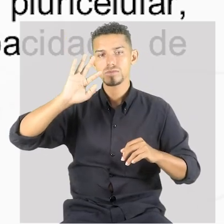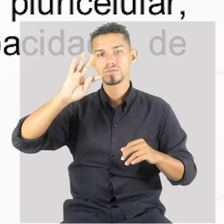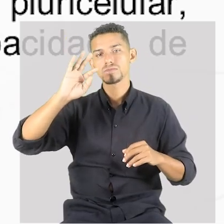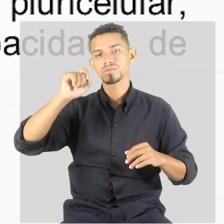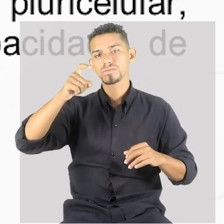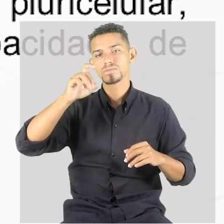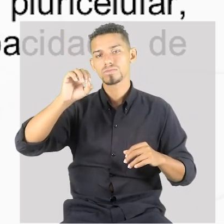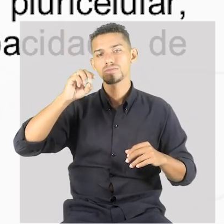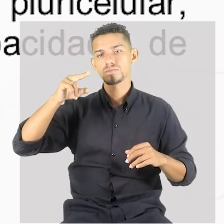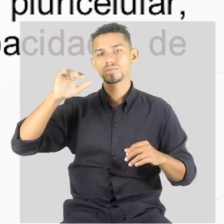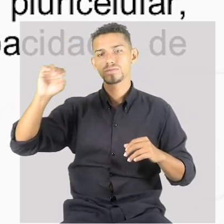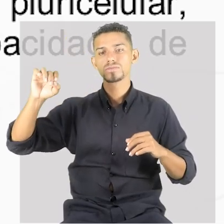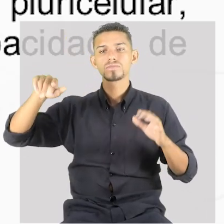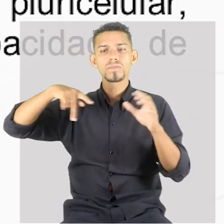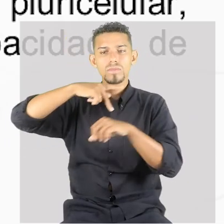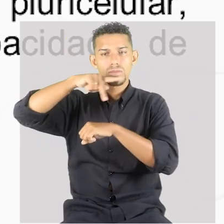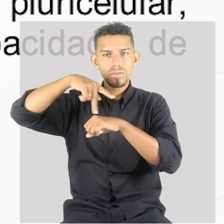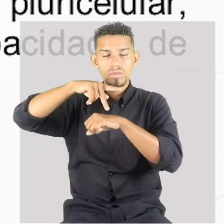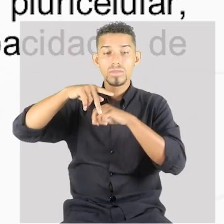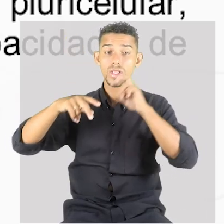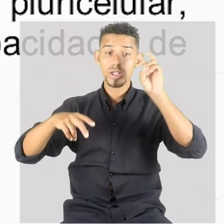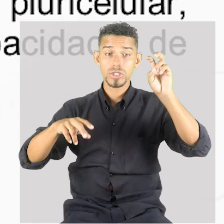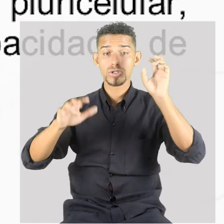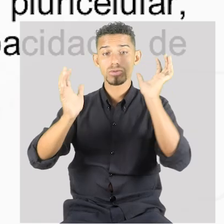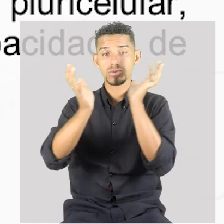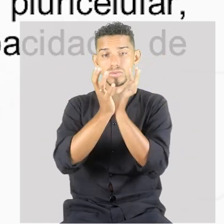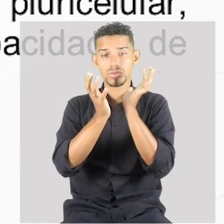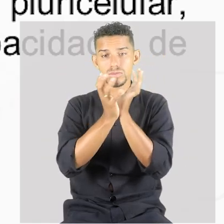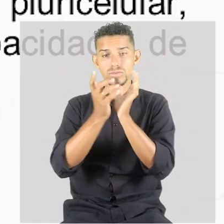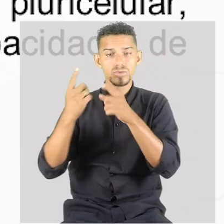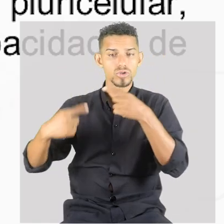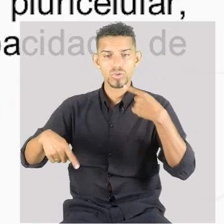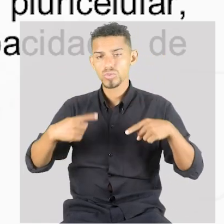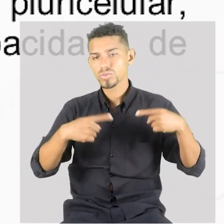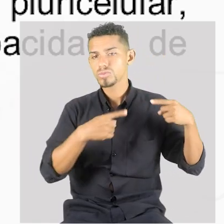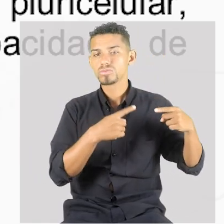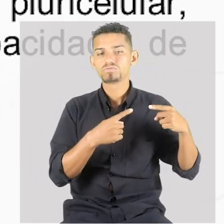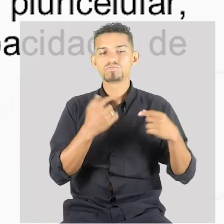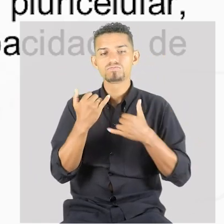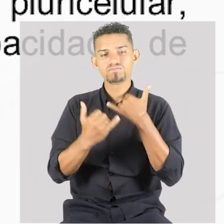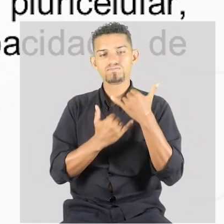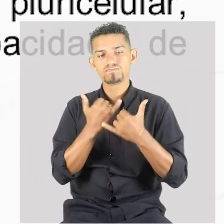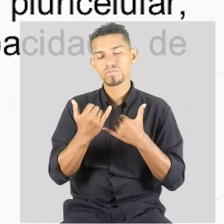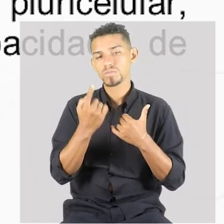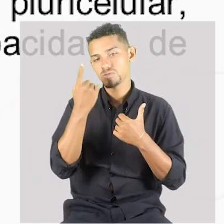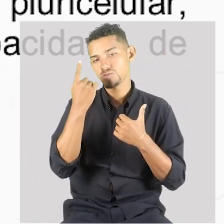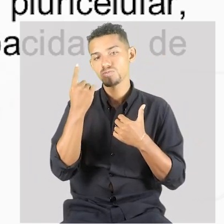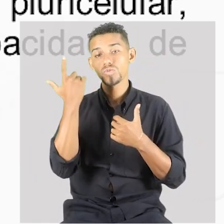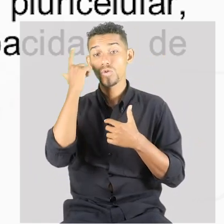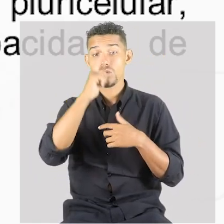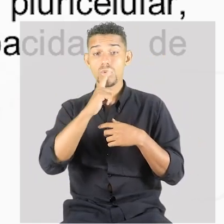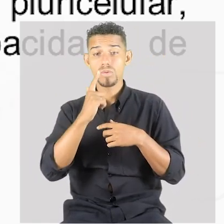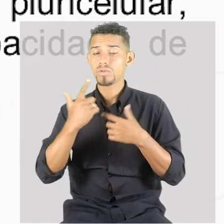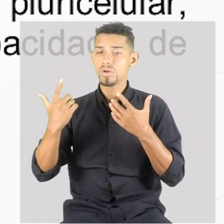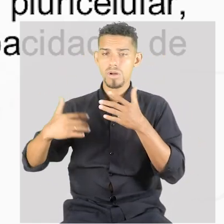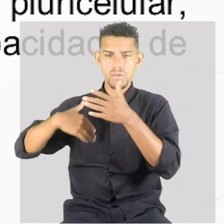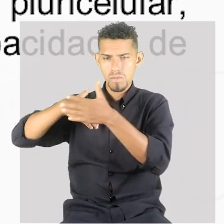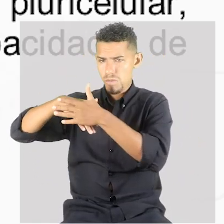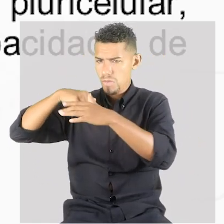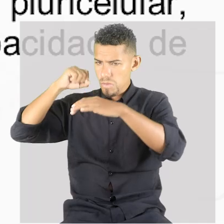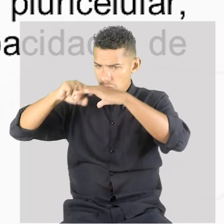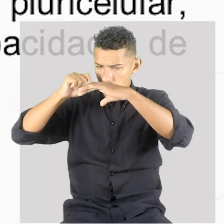Taxonômica Internacional, 5 equipes disputaram os jogos entre si. Um jogador se destacou como